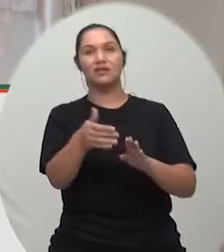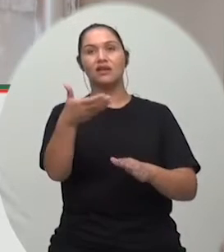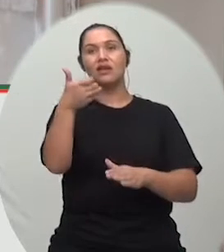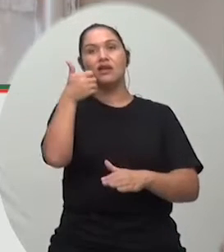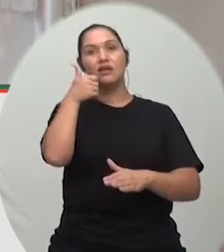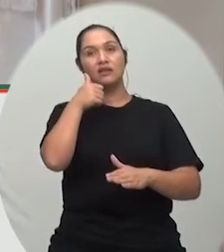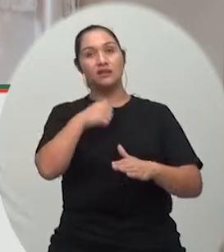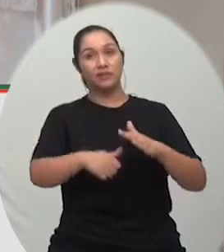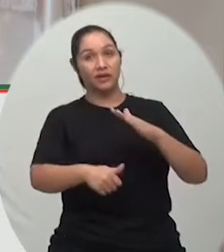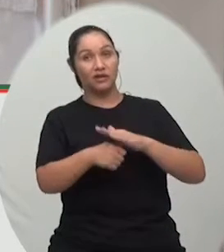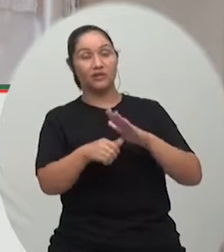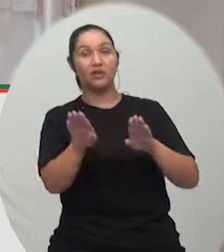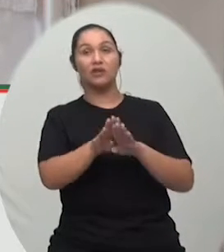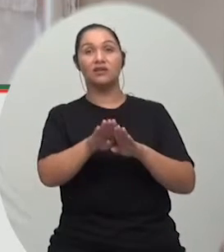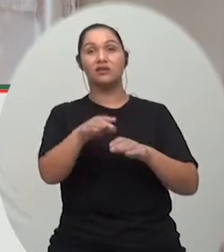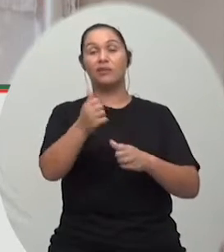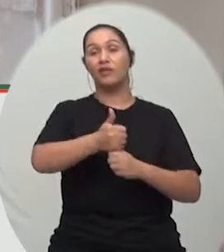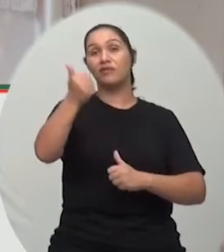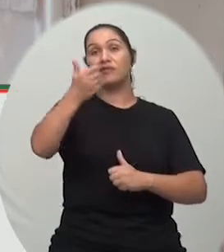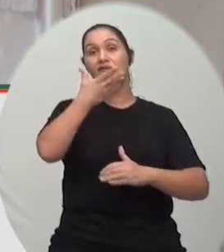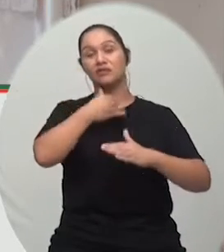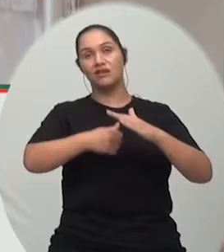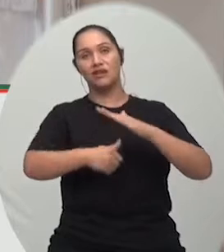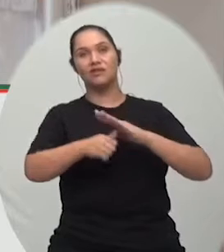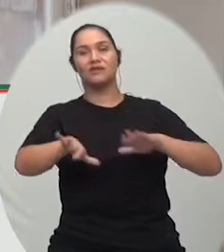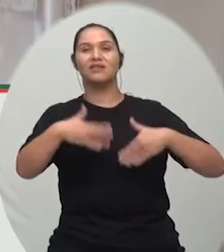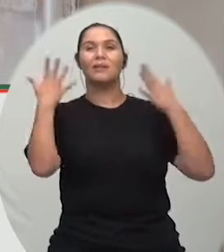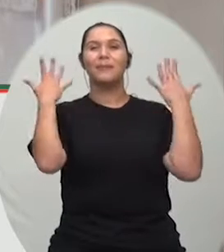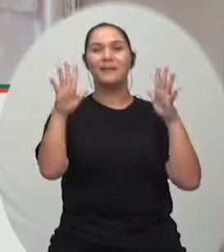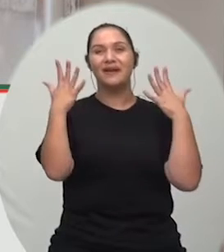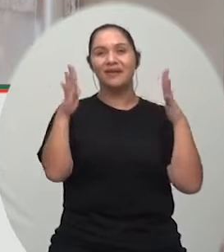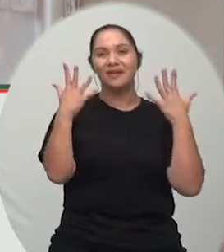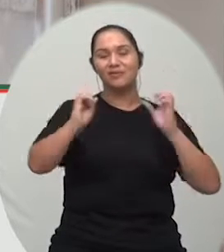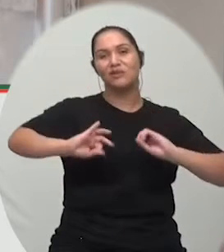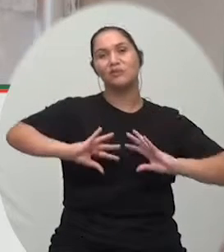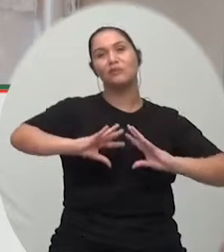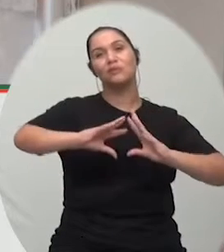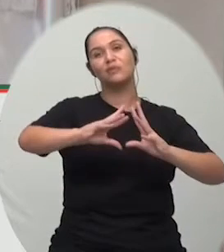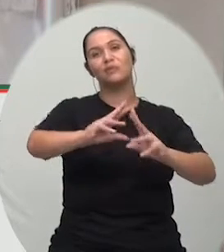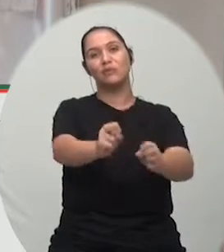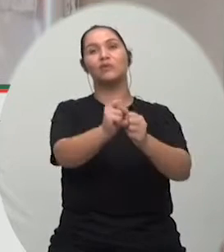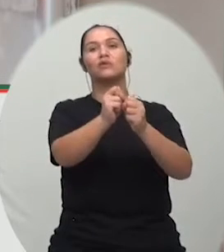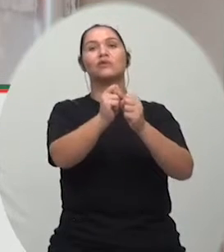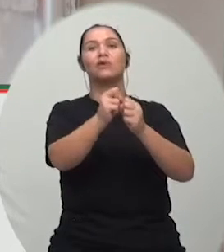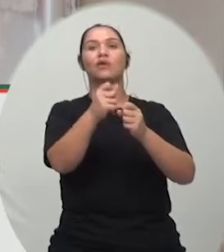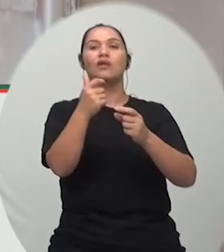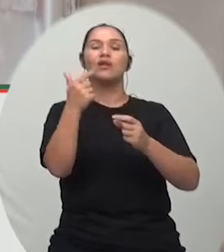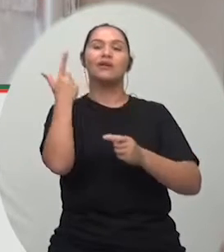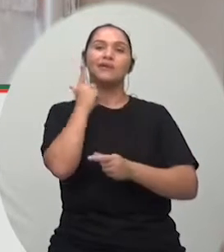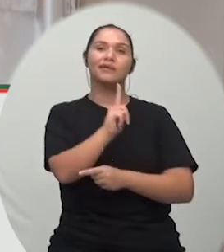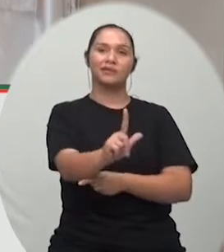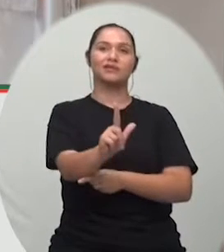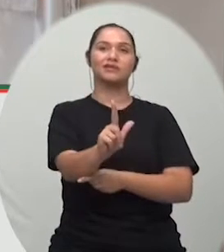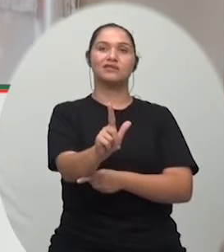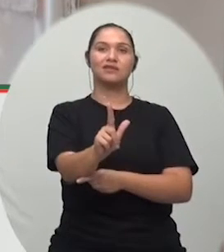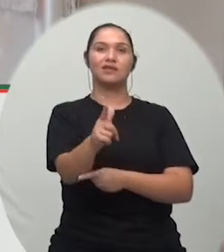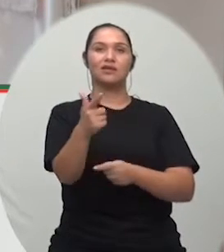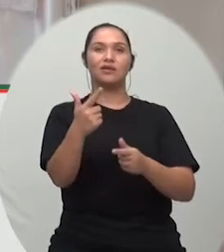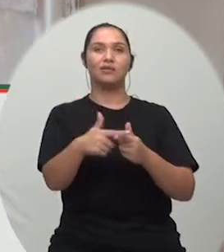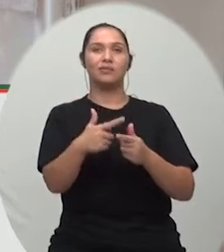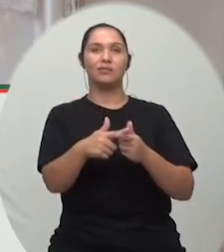esse contato com o estudante. Então, mais uma vez aqui os meus parabéns pelo reconhecimento, que é um selo de reconhecimento, que